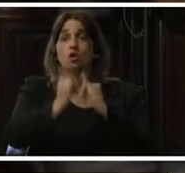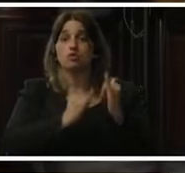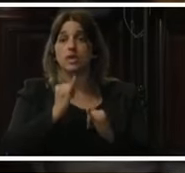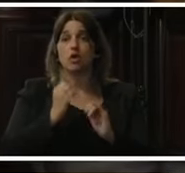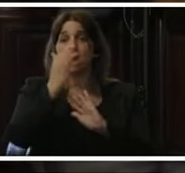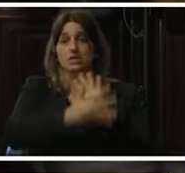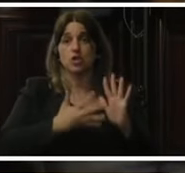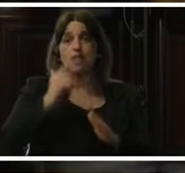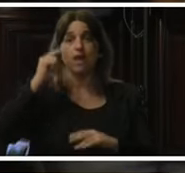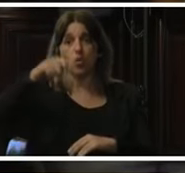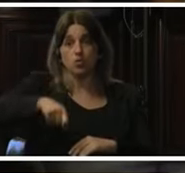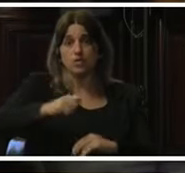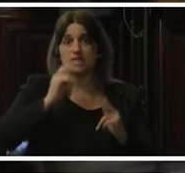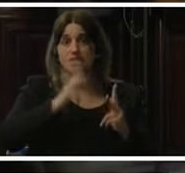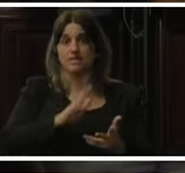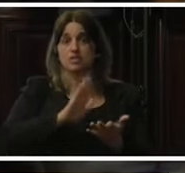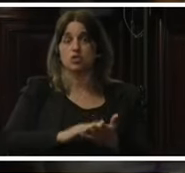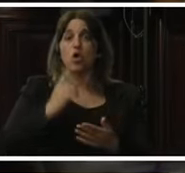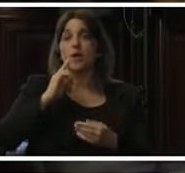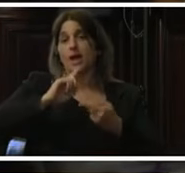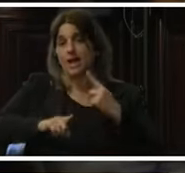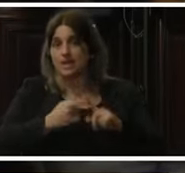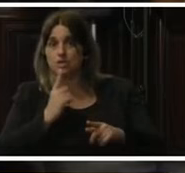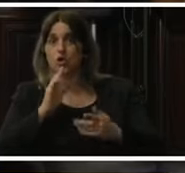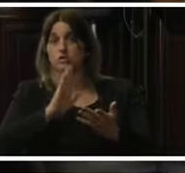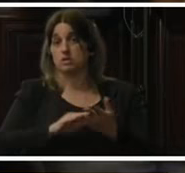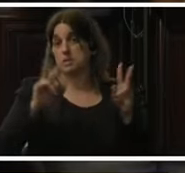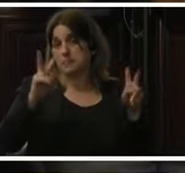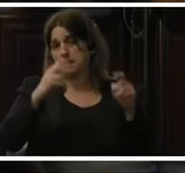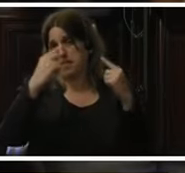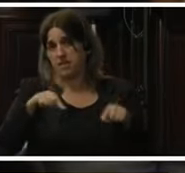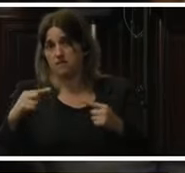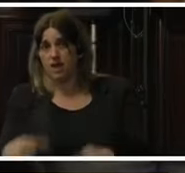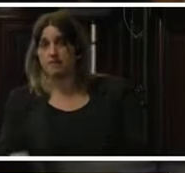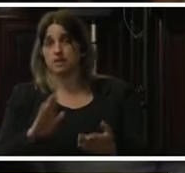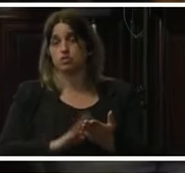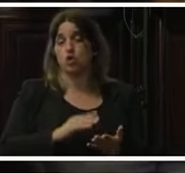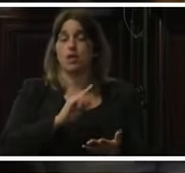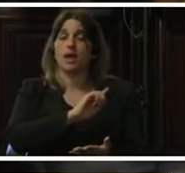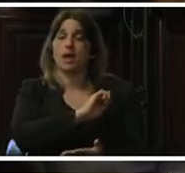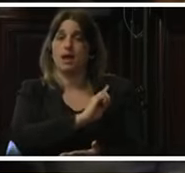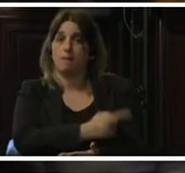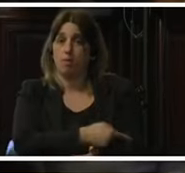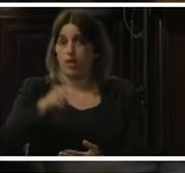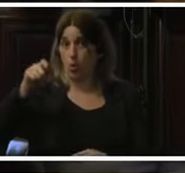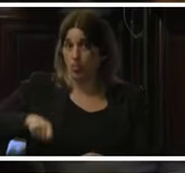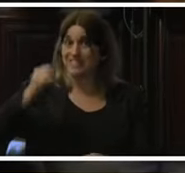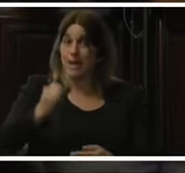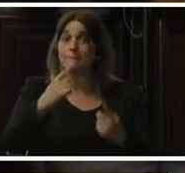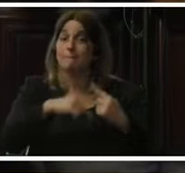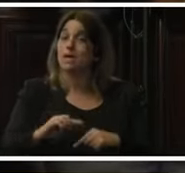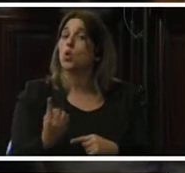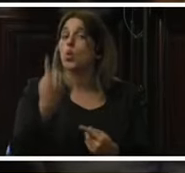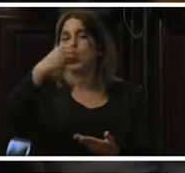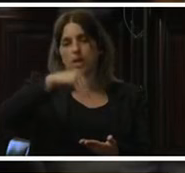diretrizes e metas em relação a quase todas as matérias que são submetidas ao judiciário mas novamente coloca as questões indígenas